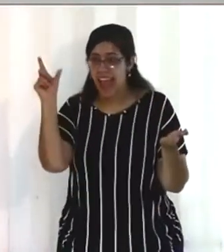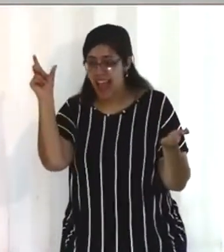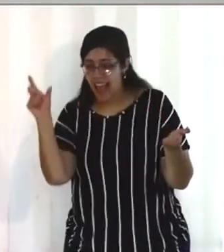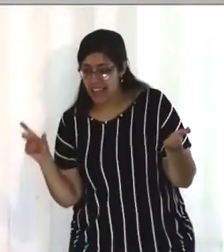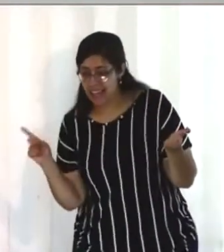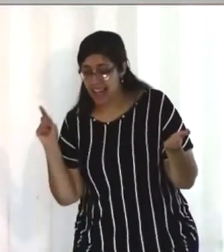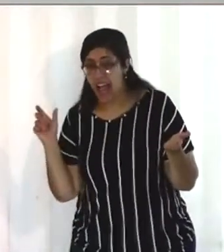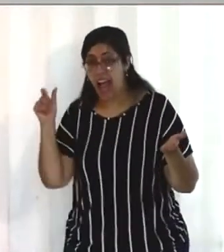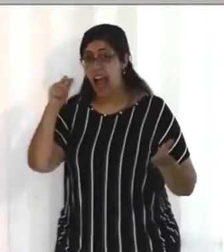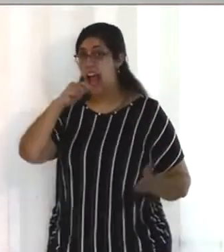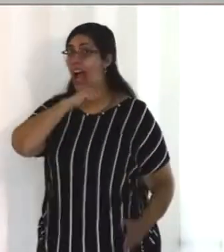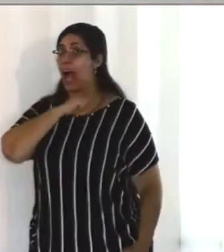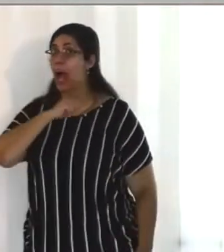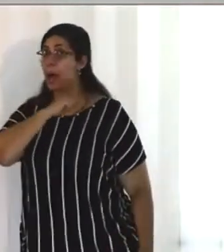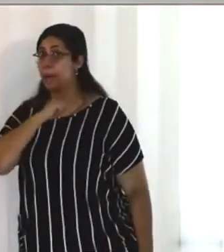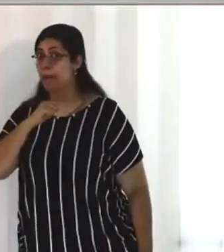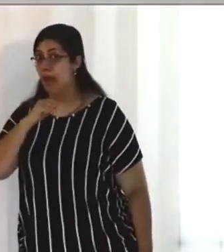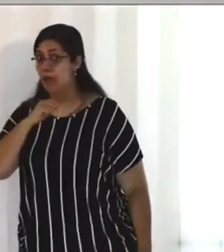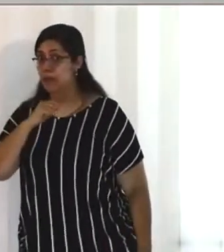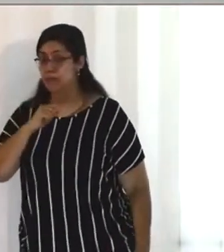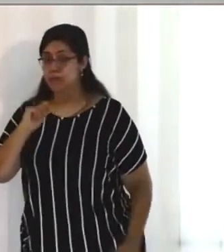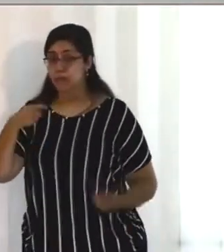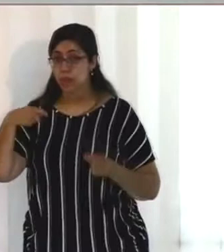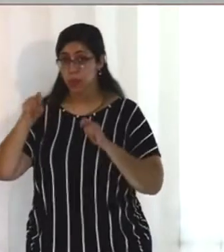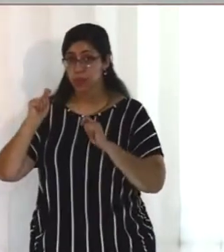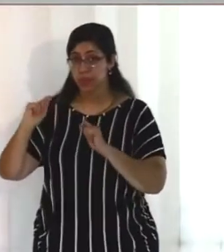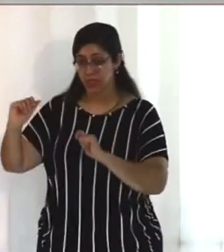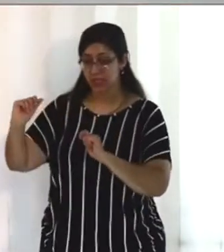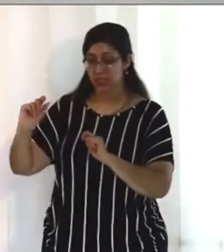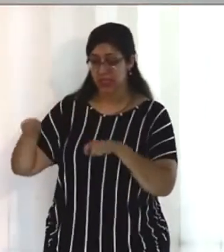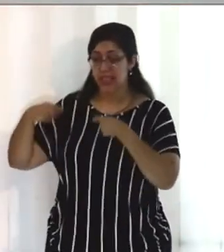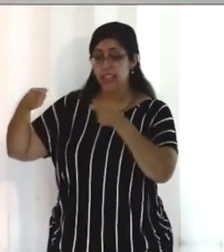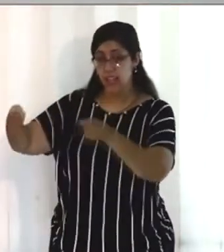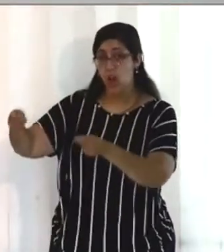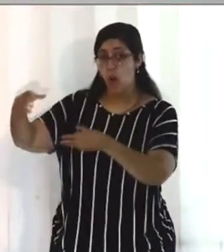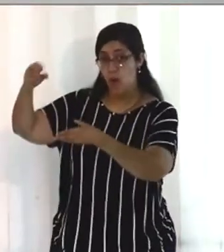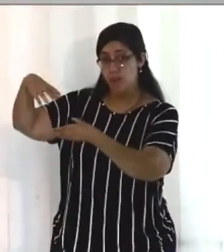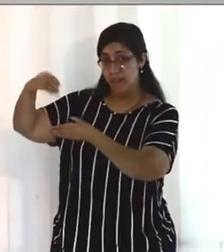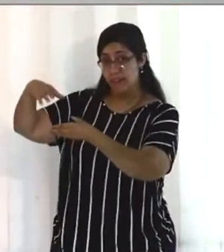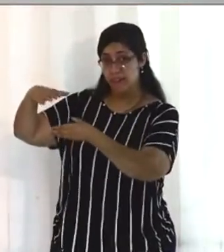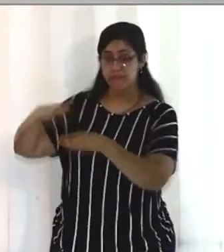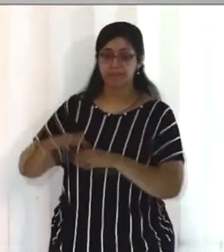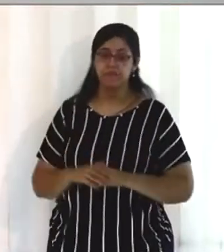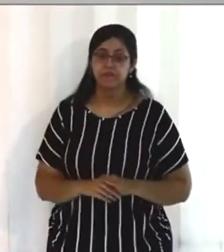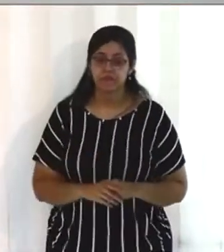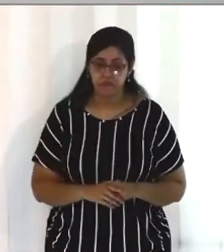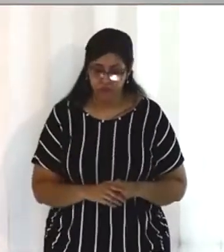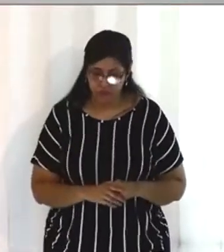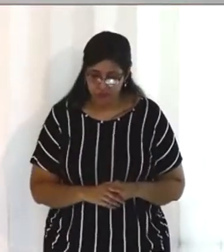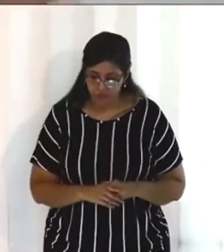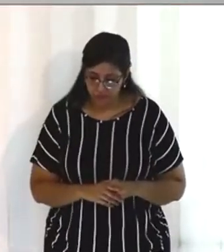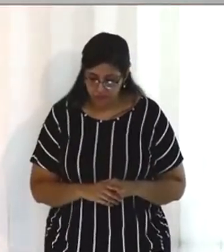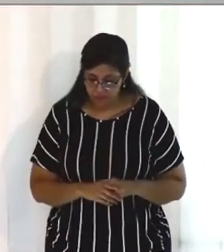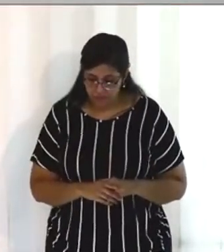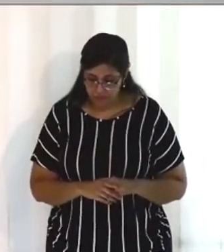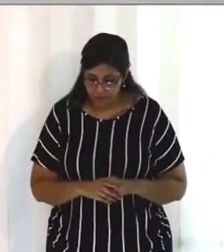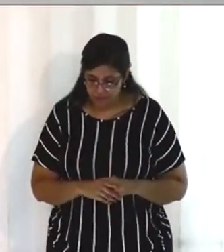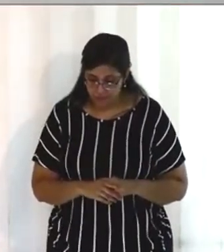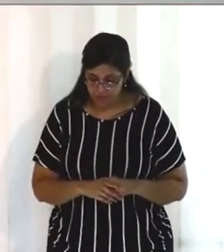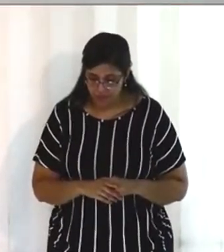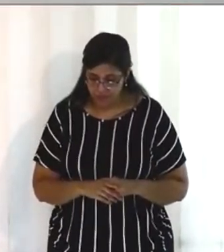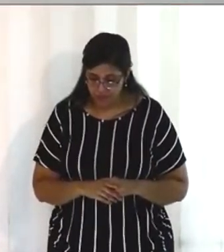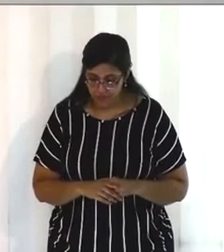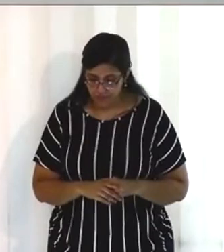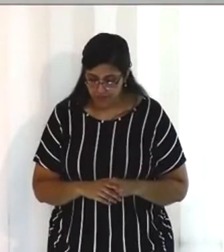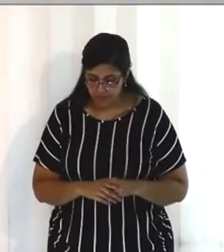palavra que a Septuaginta, que trabalha o texto o texto do Antigo Testamento em hebraico usa, é pleione, ou seja, é a